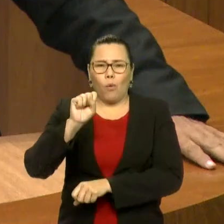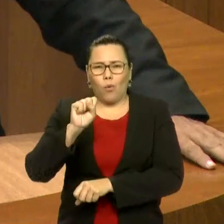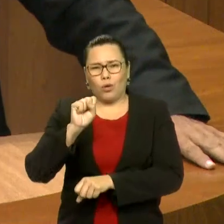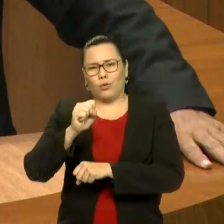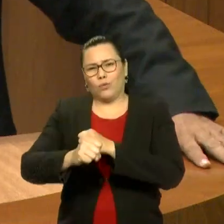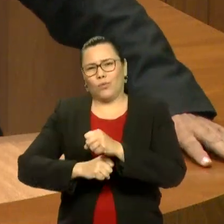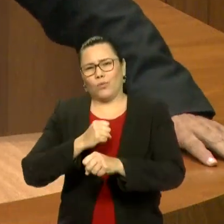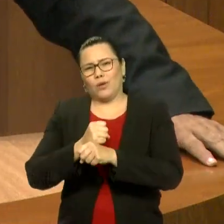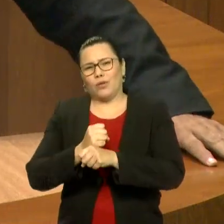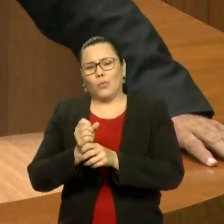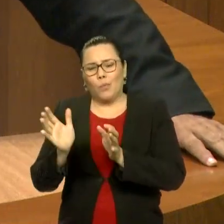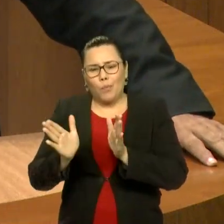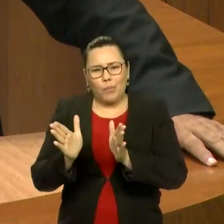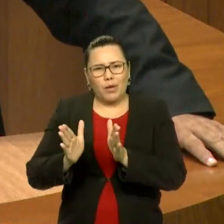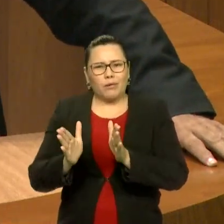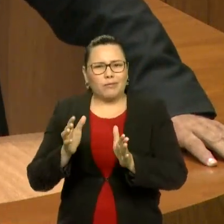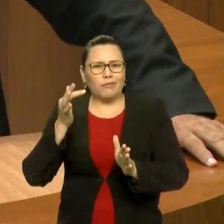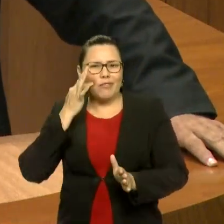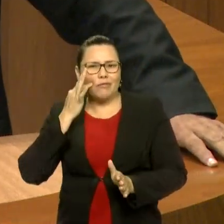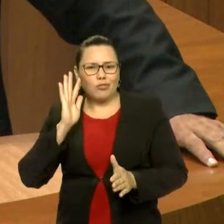no decorrer desse tempo,